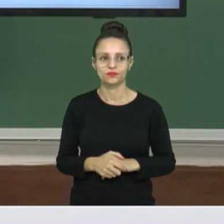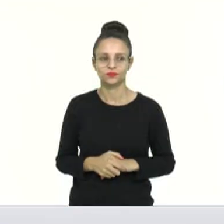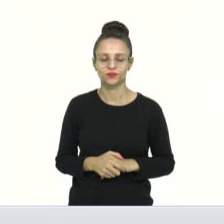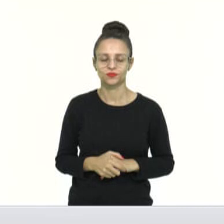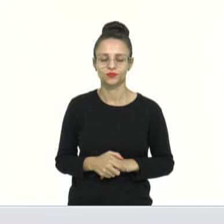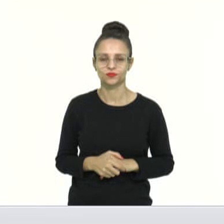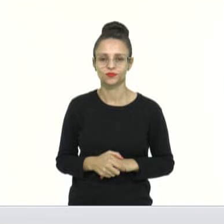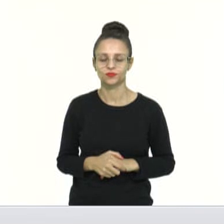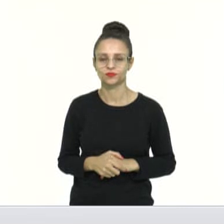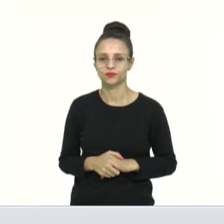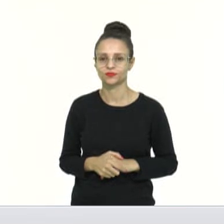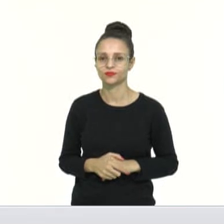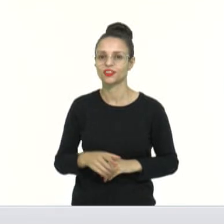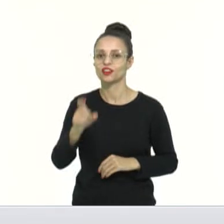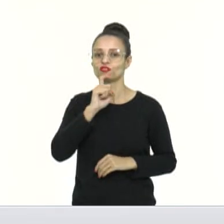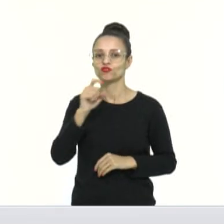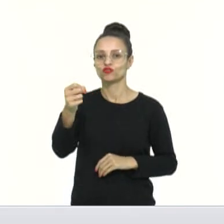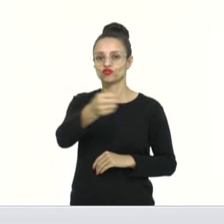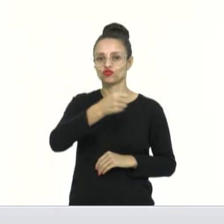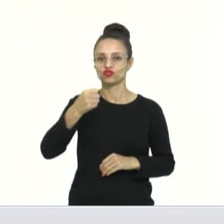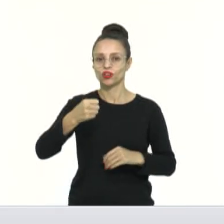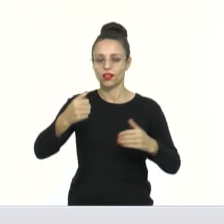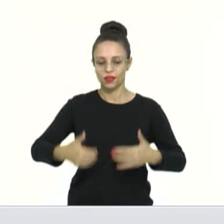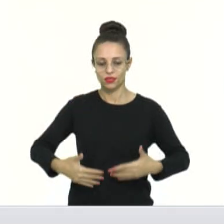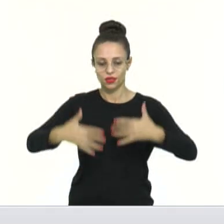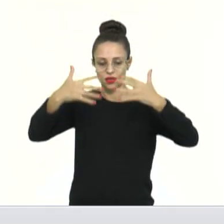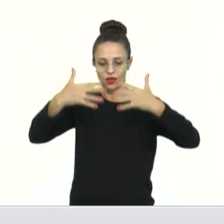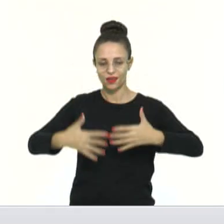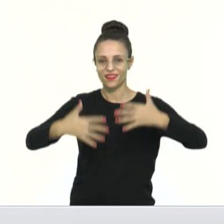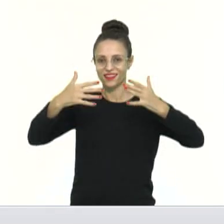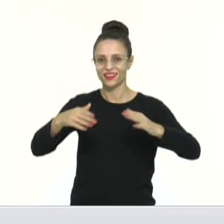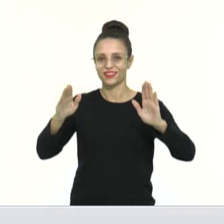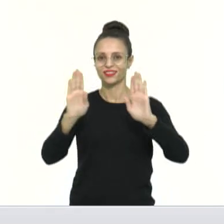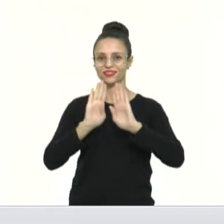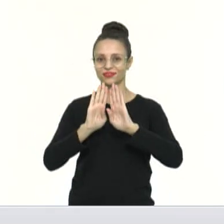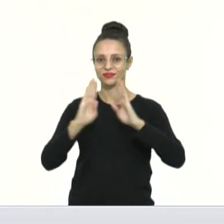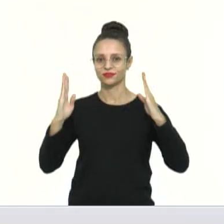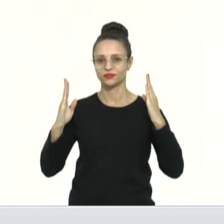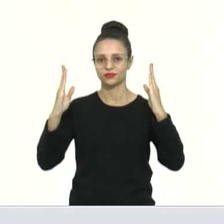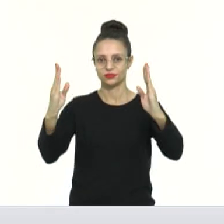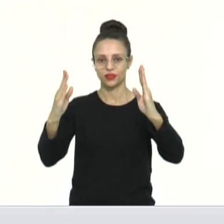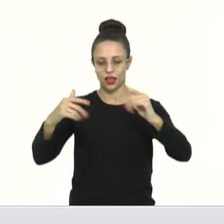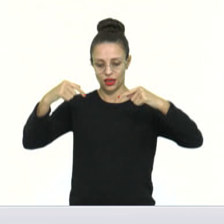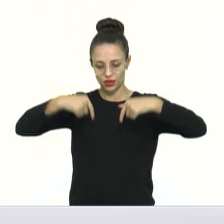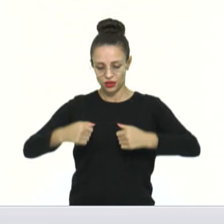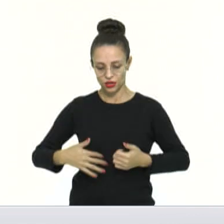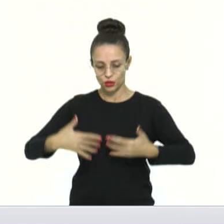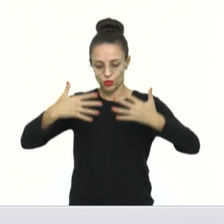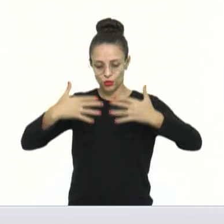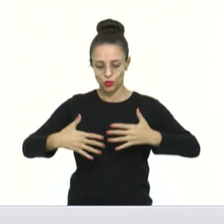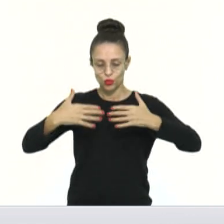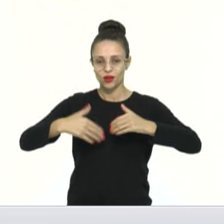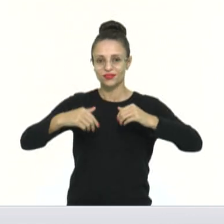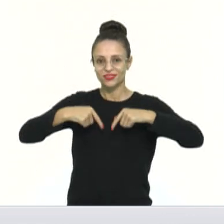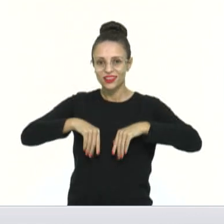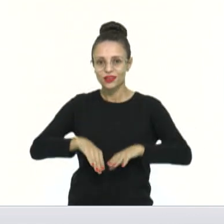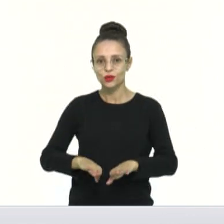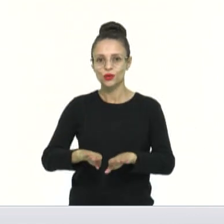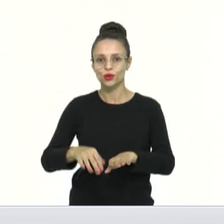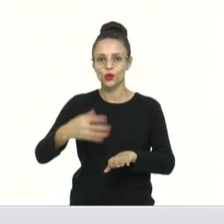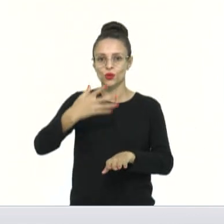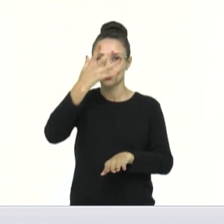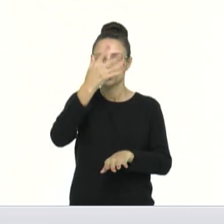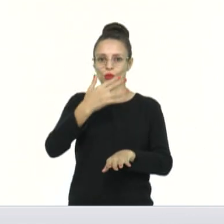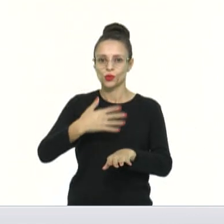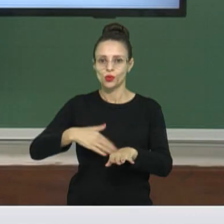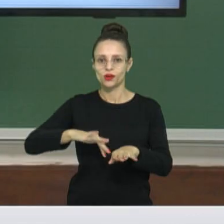de água da geladeira e ar-condicionado. Atrás da geladeira existe um coletor de água, tem uma bandeja lá embaixo que